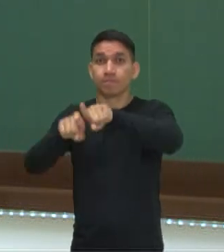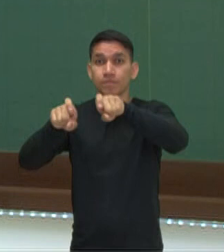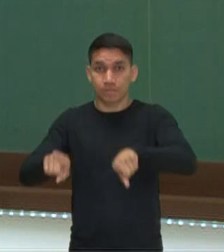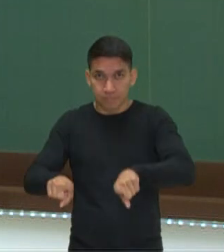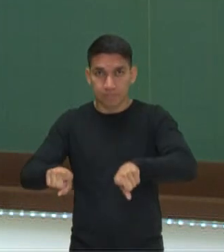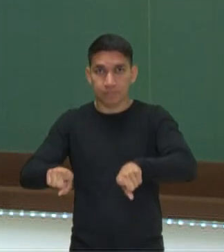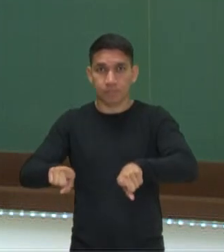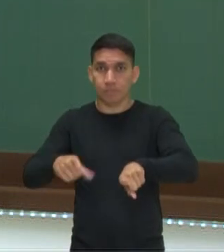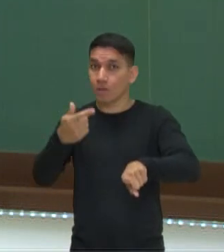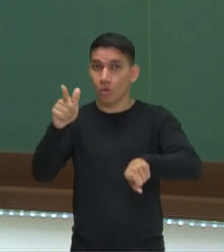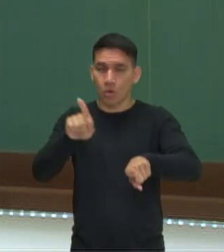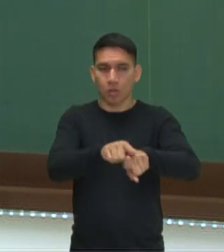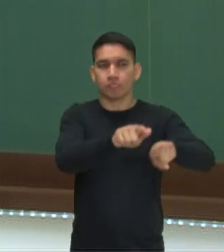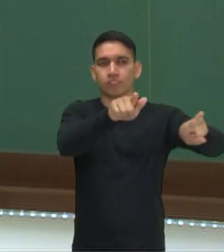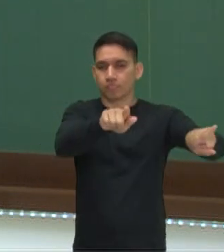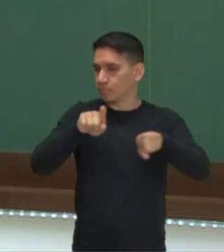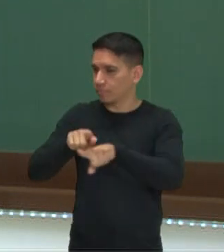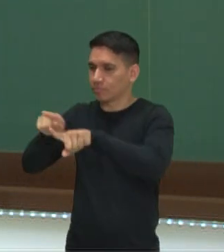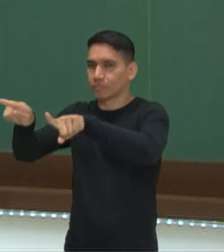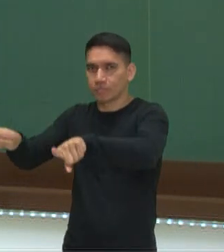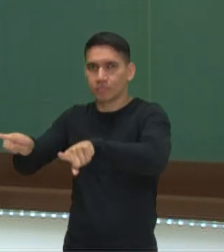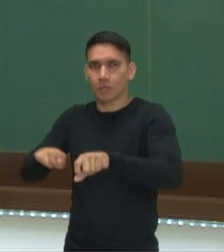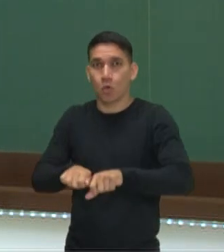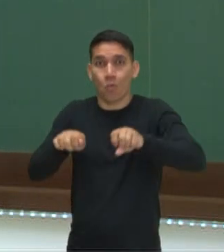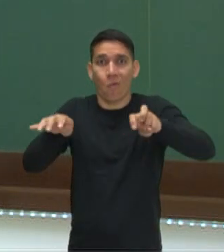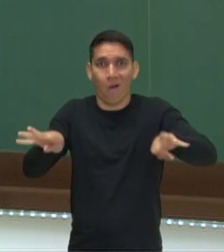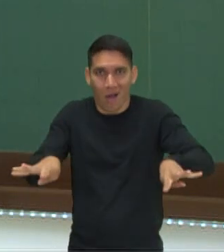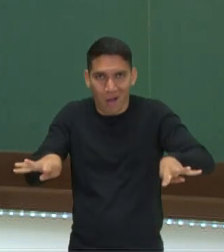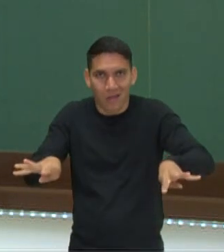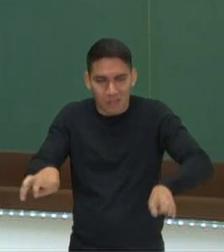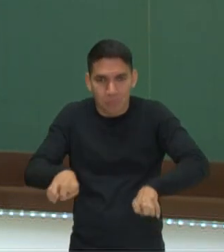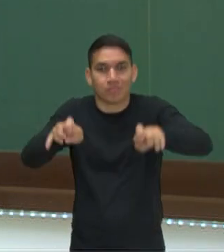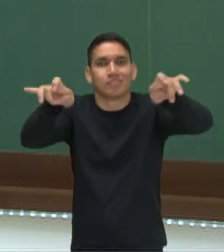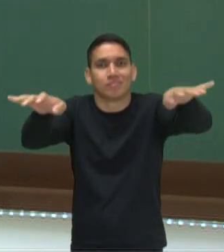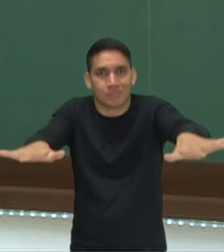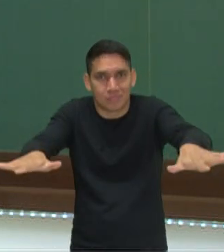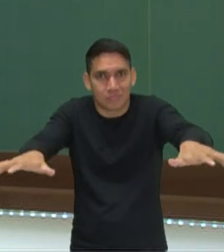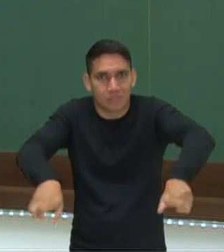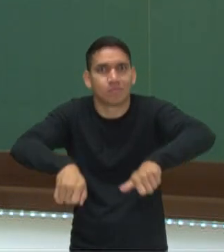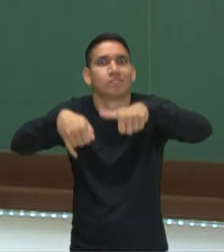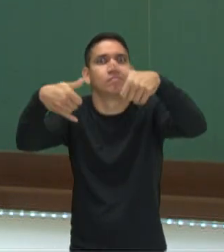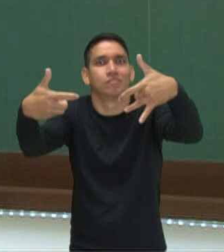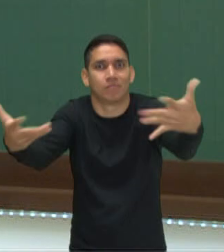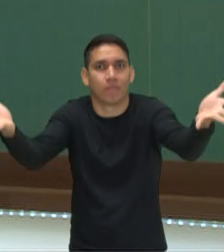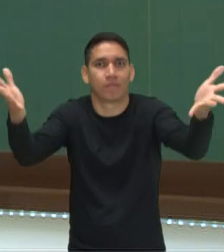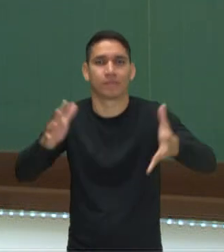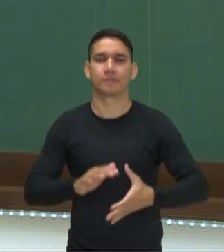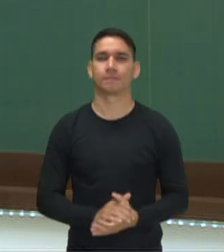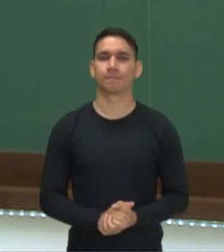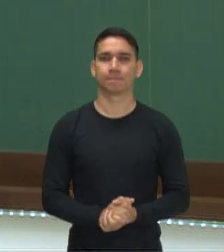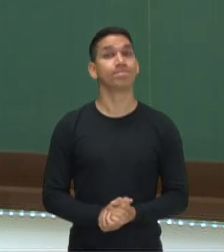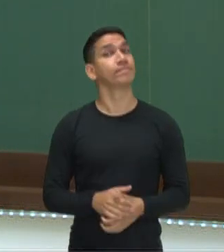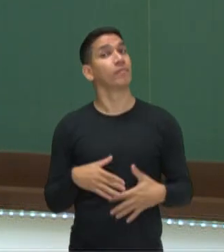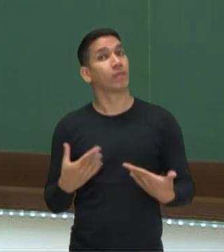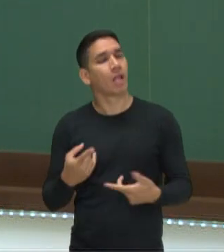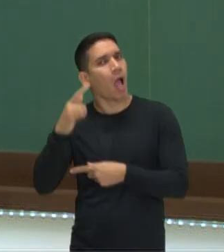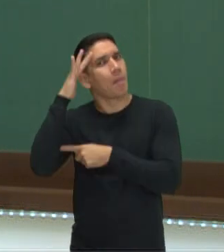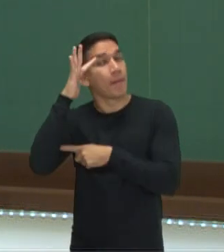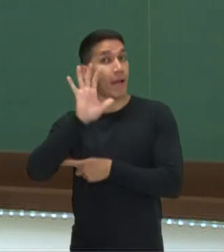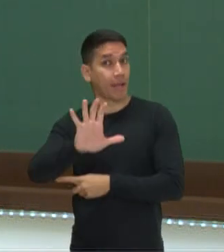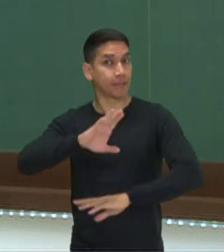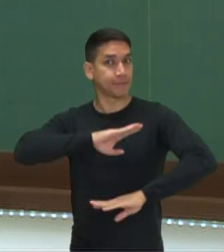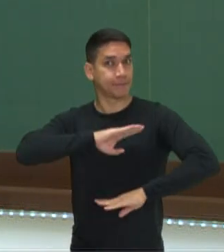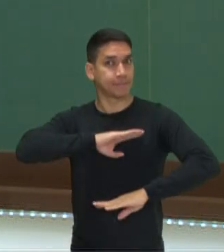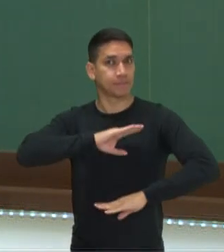a cada minuto ela vai formando outra, né? Outra, ela vai. Então pensa nessa